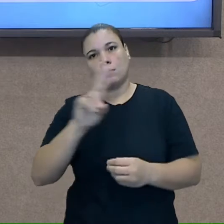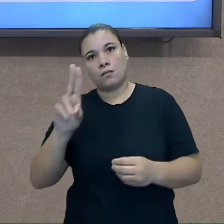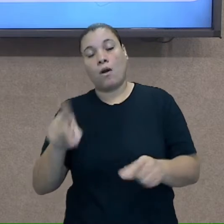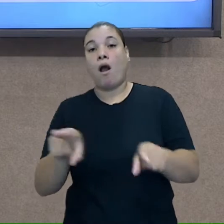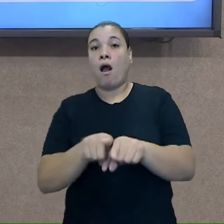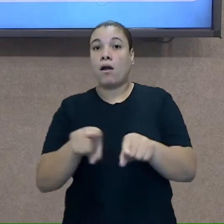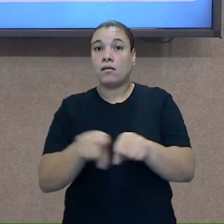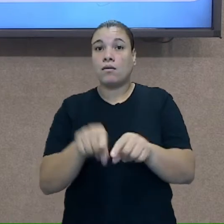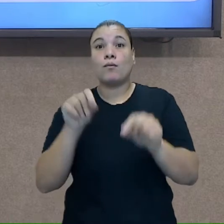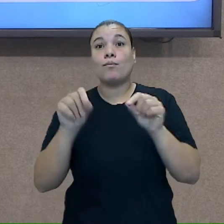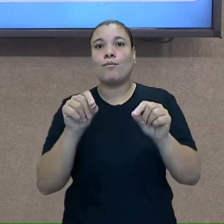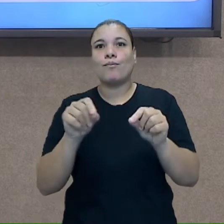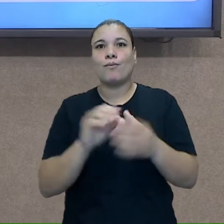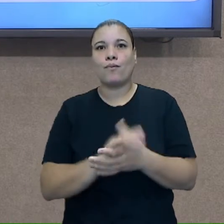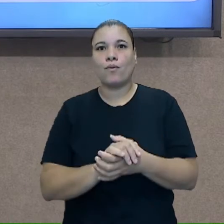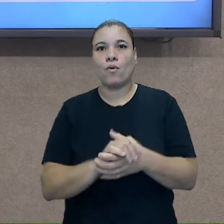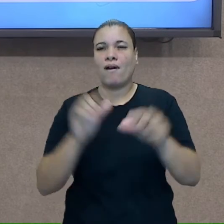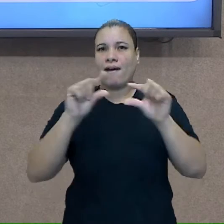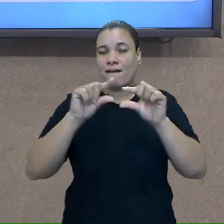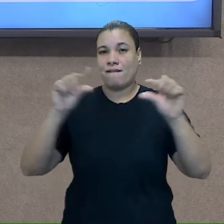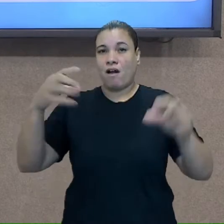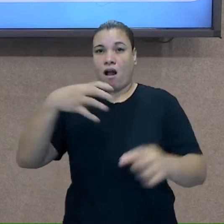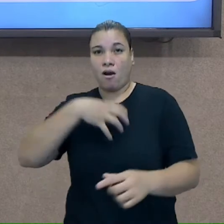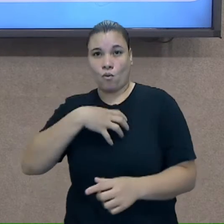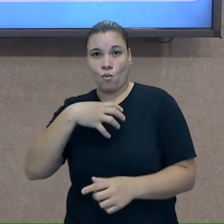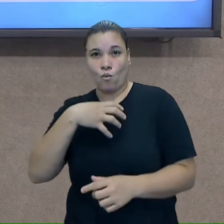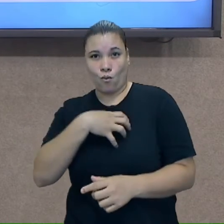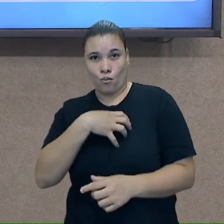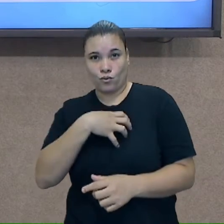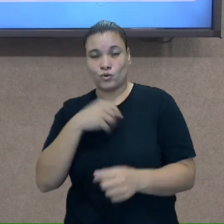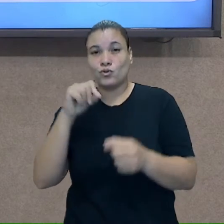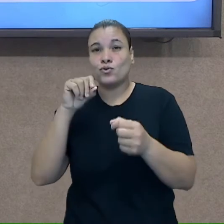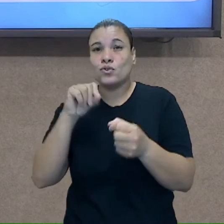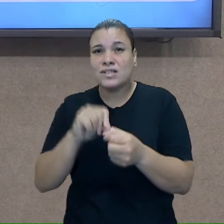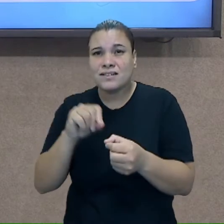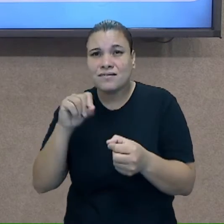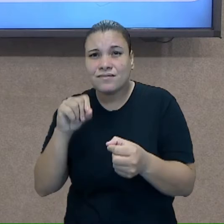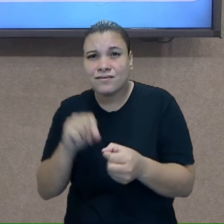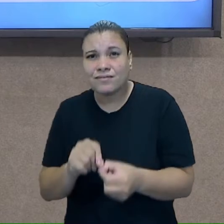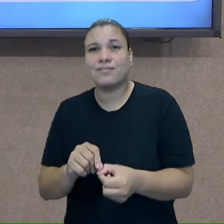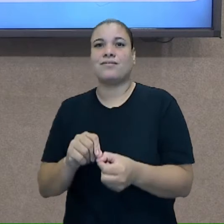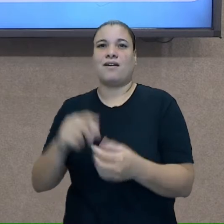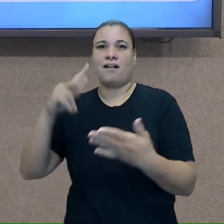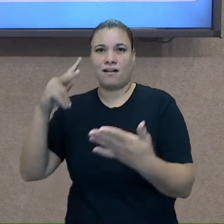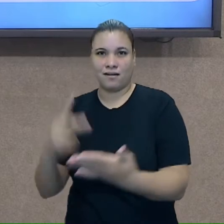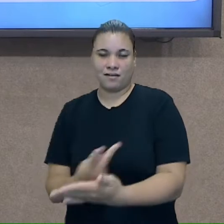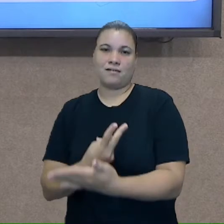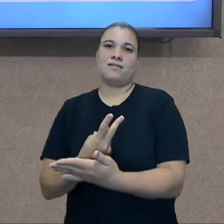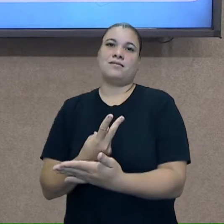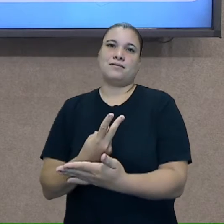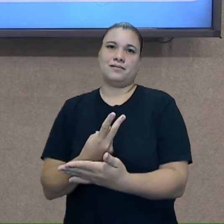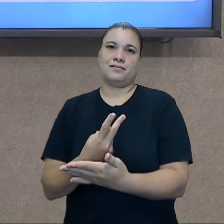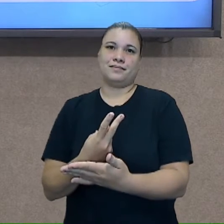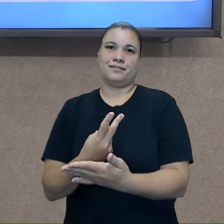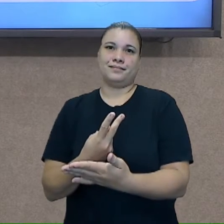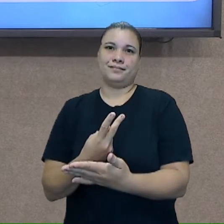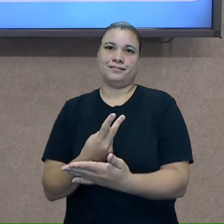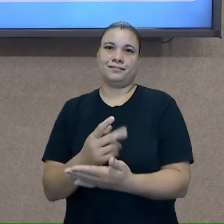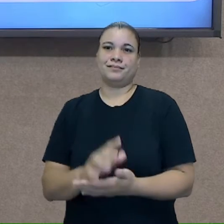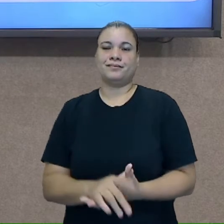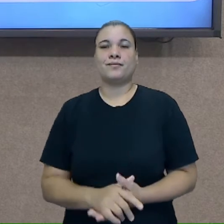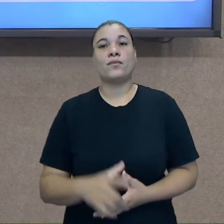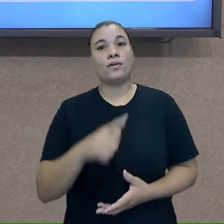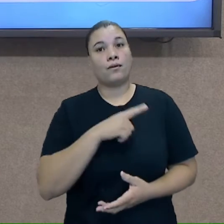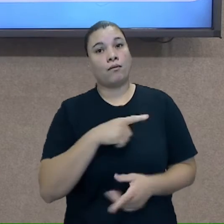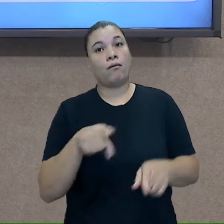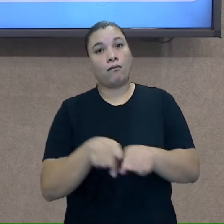termos acessórios, aqueles que podem ser retirados, que é adjunto adverbial e adjunto adnominal, aposto